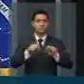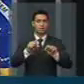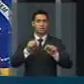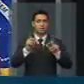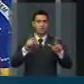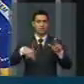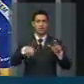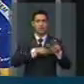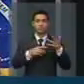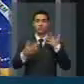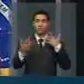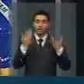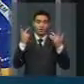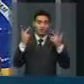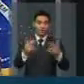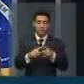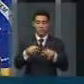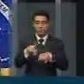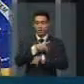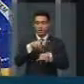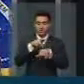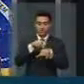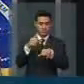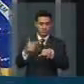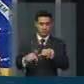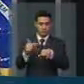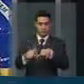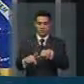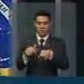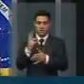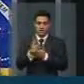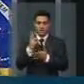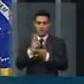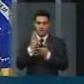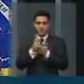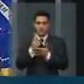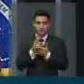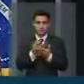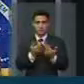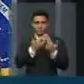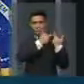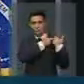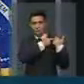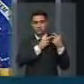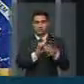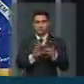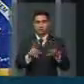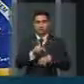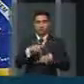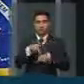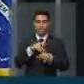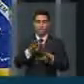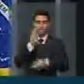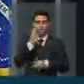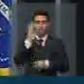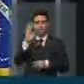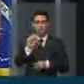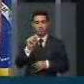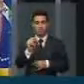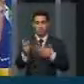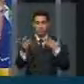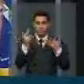comparados com países que não têm a mesma responsabilidade democrática e, principalmente,